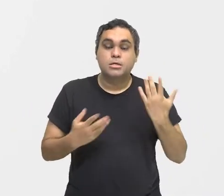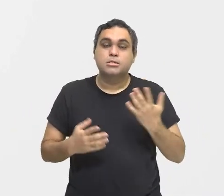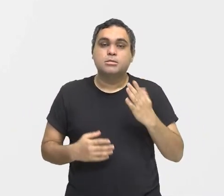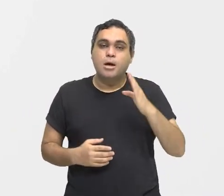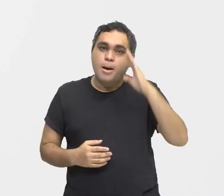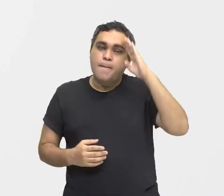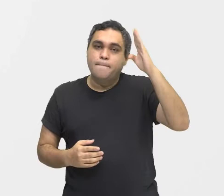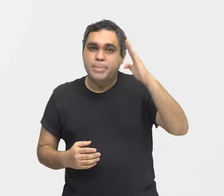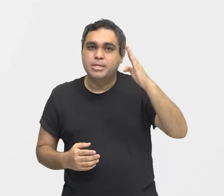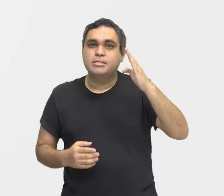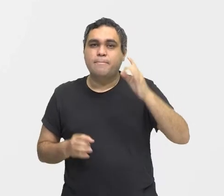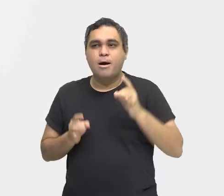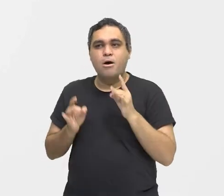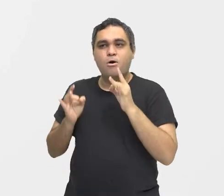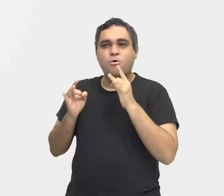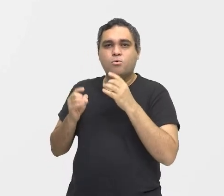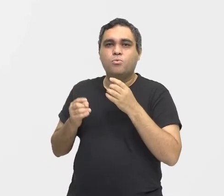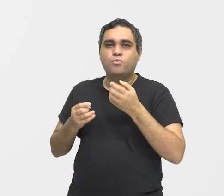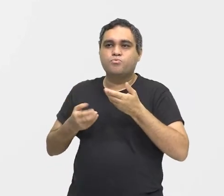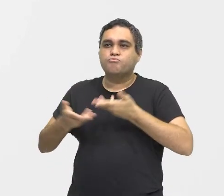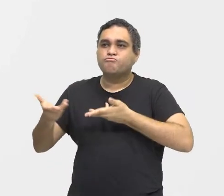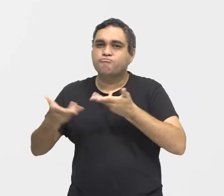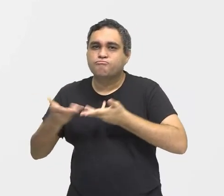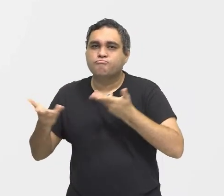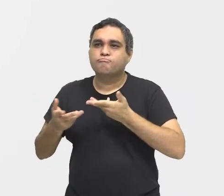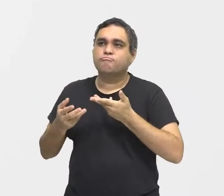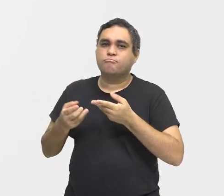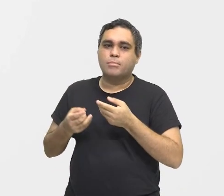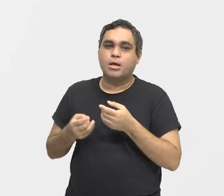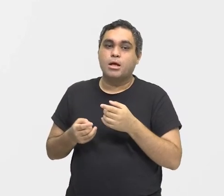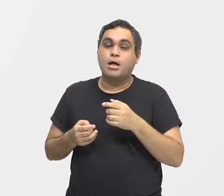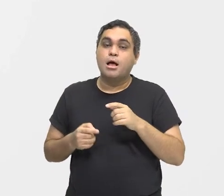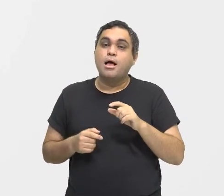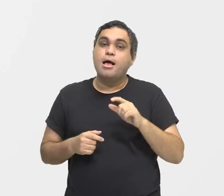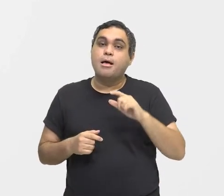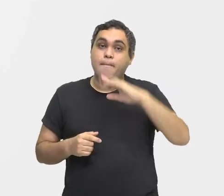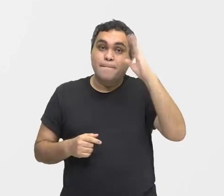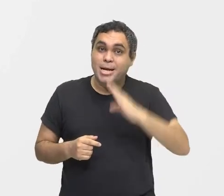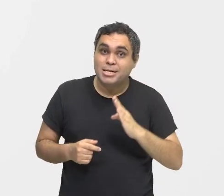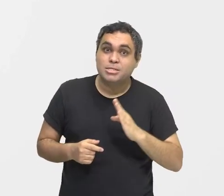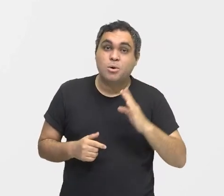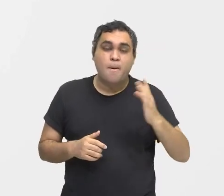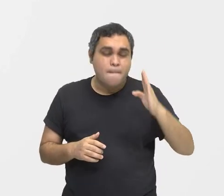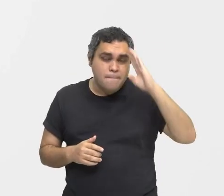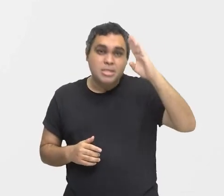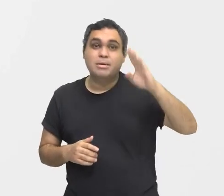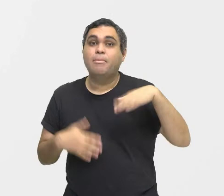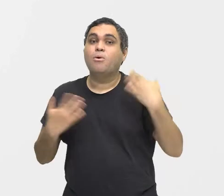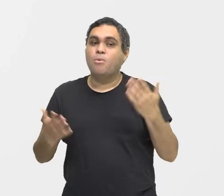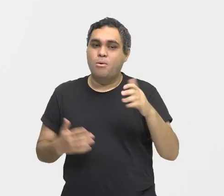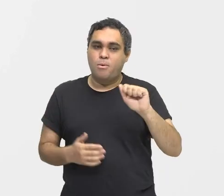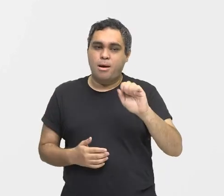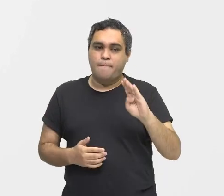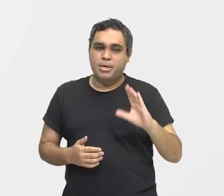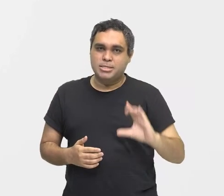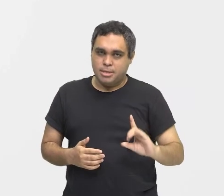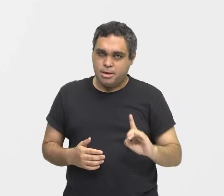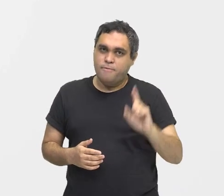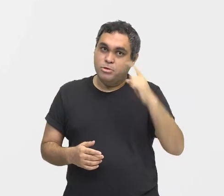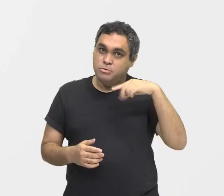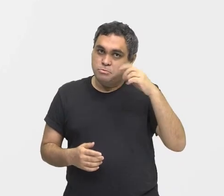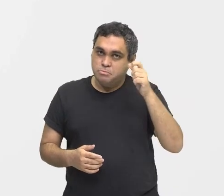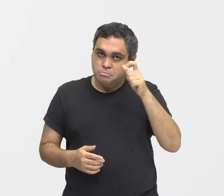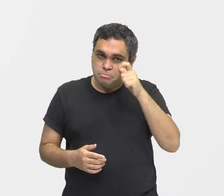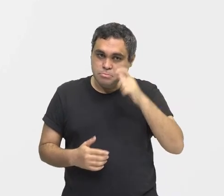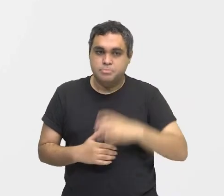de exportação ocorre por meio de... Aí vocês têm 3 opções para verificar qual vai ser a correta. Na segunda questão,